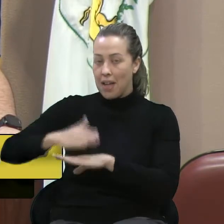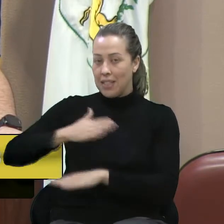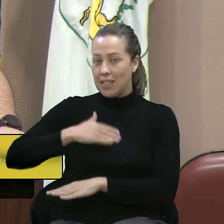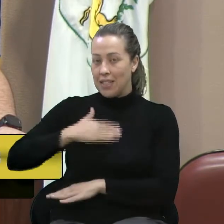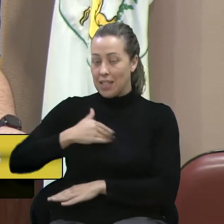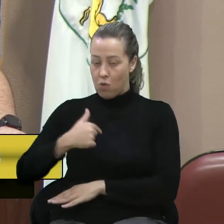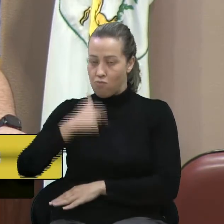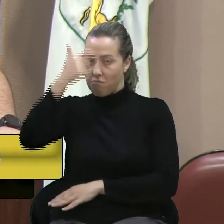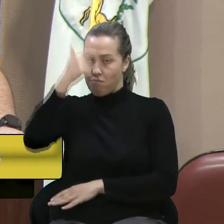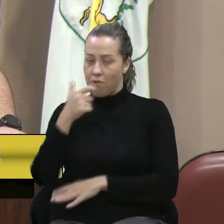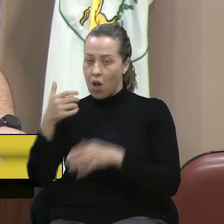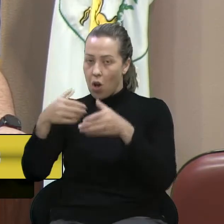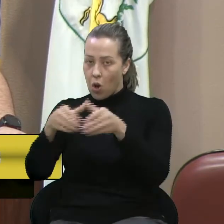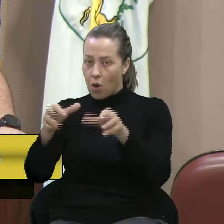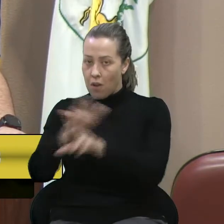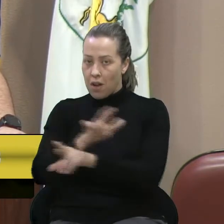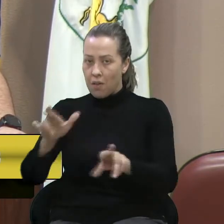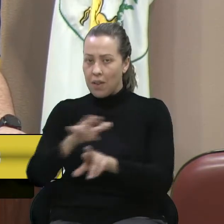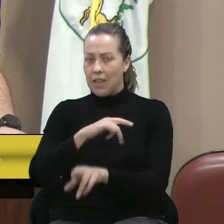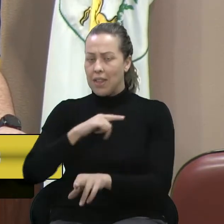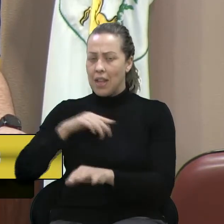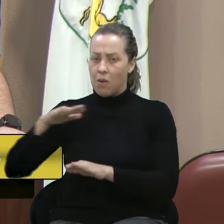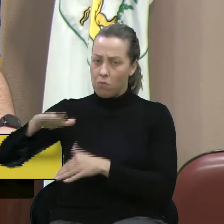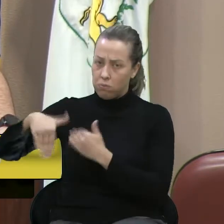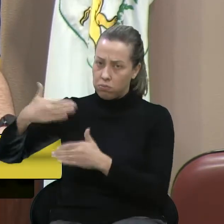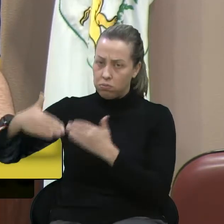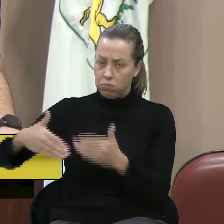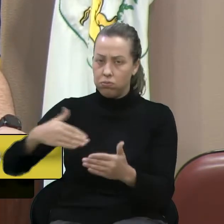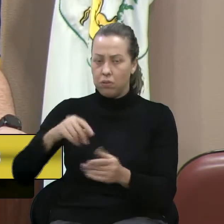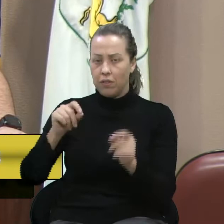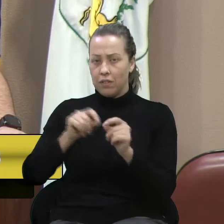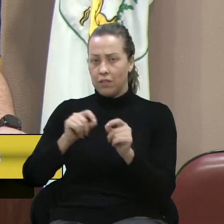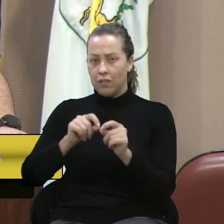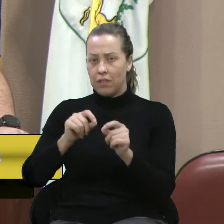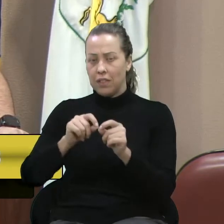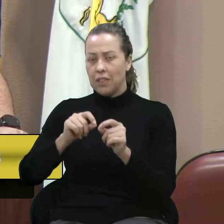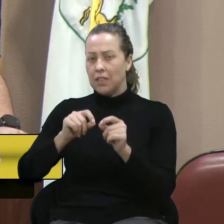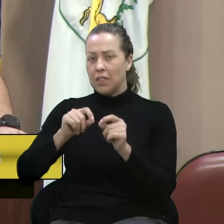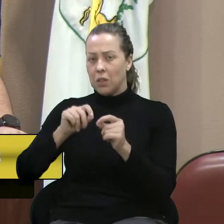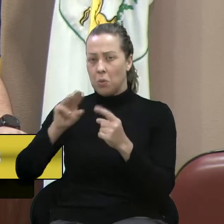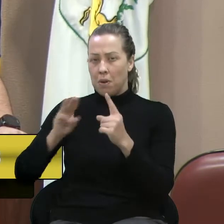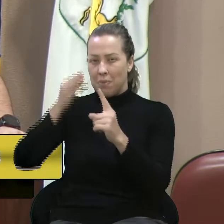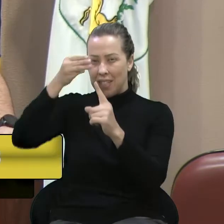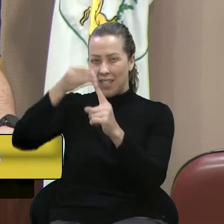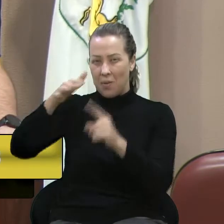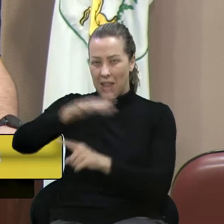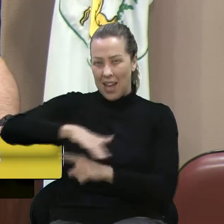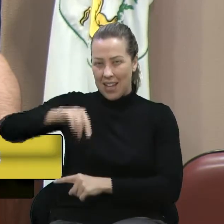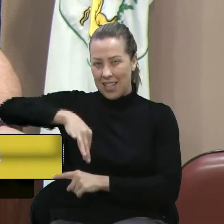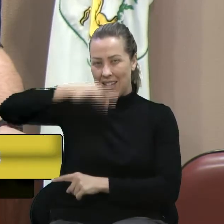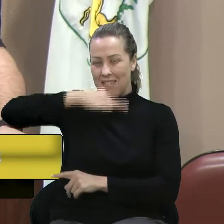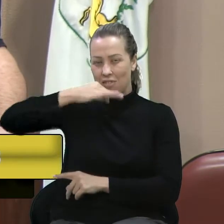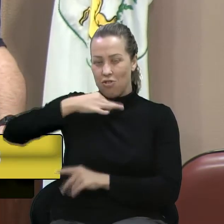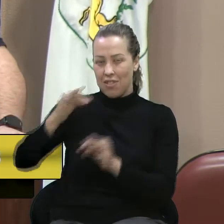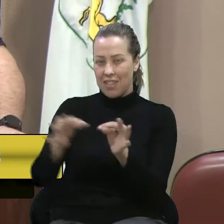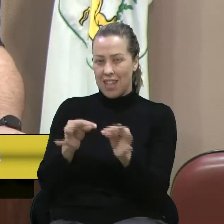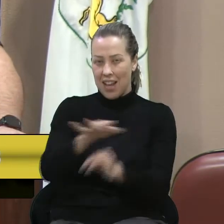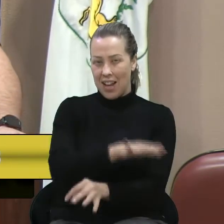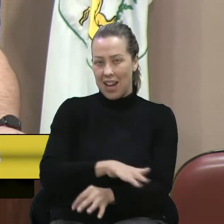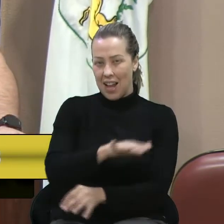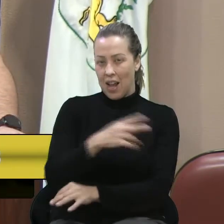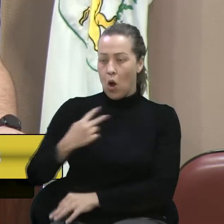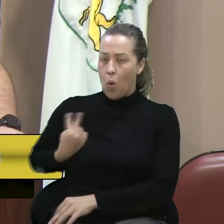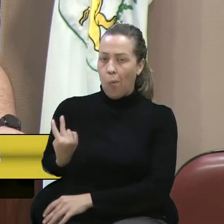tive, e nós temos uma passagem que a gente cumpriu uma missão técnica pela cidade de Caxias do Sul,